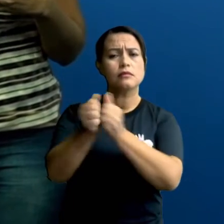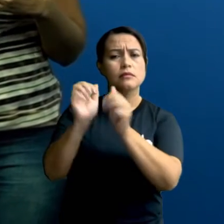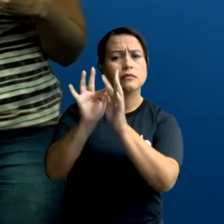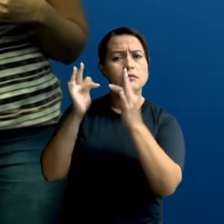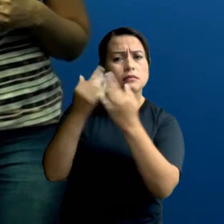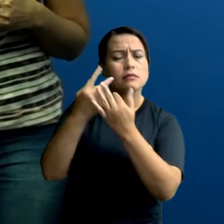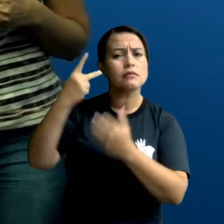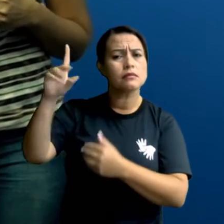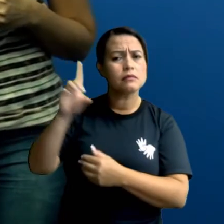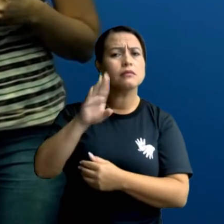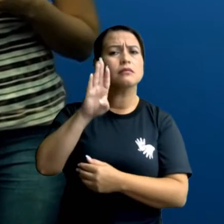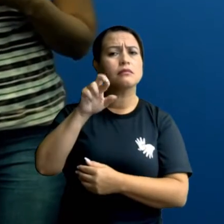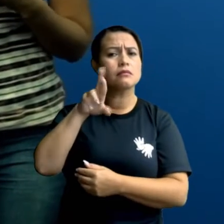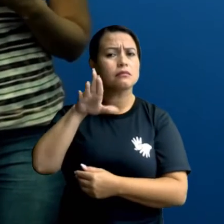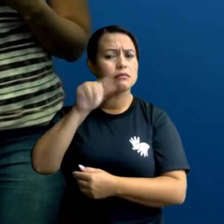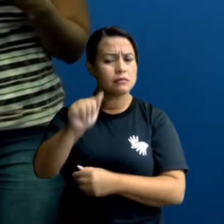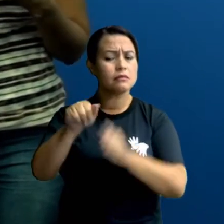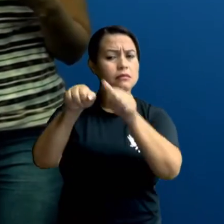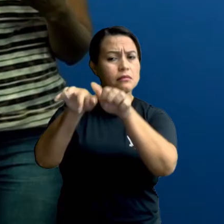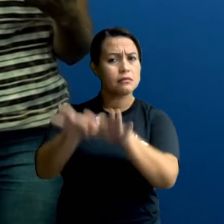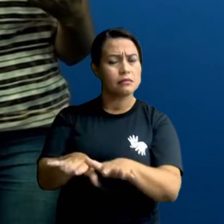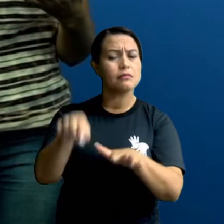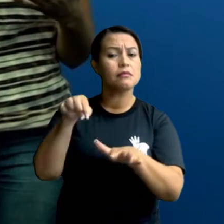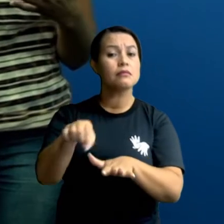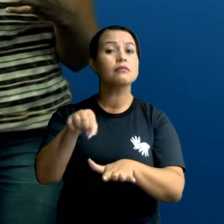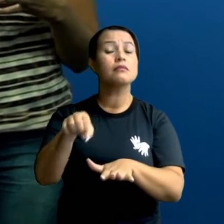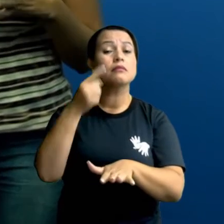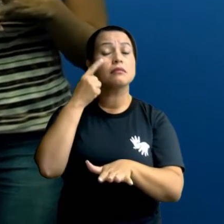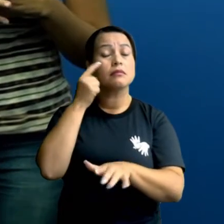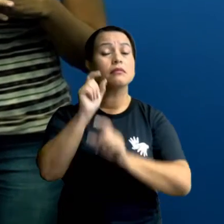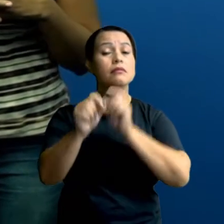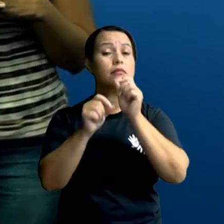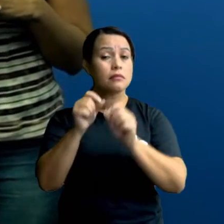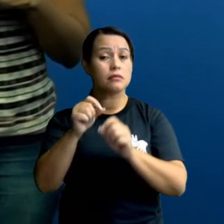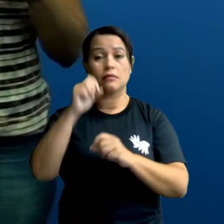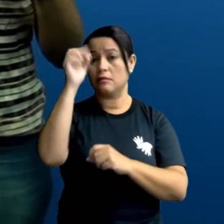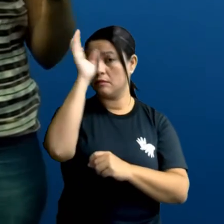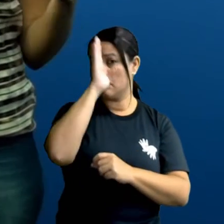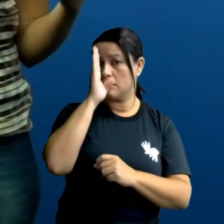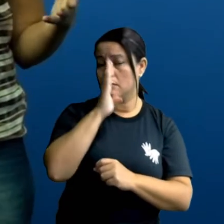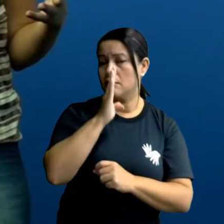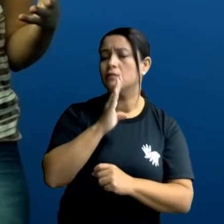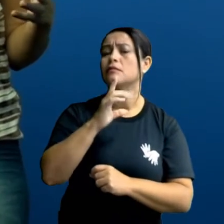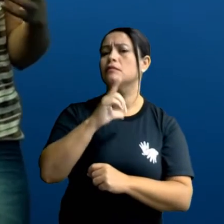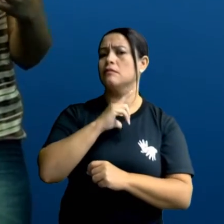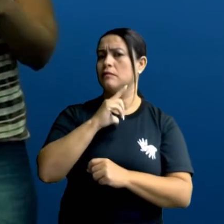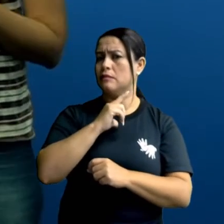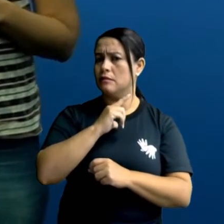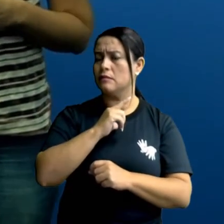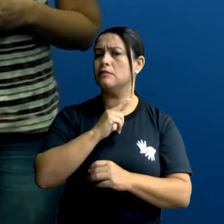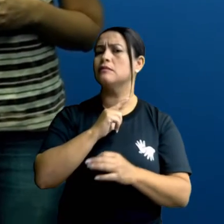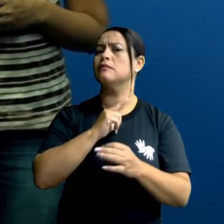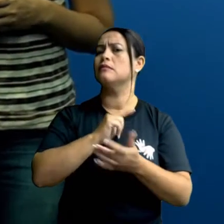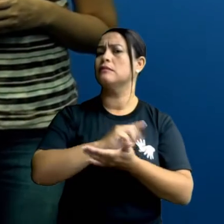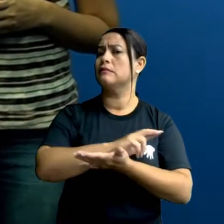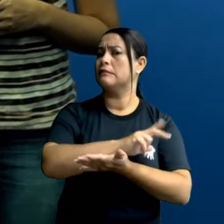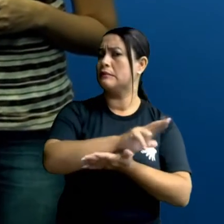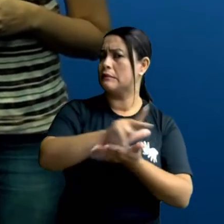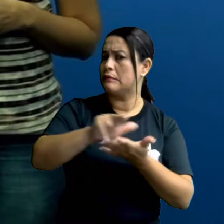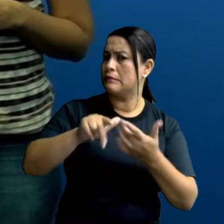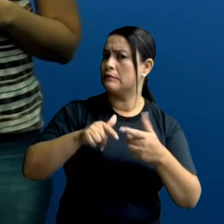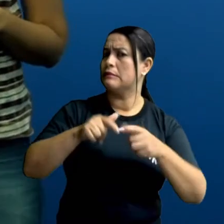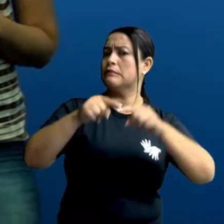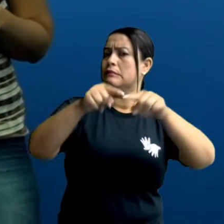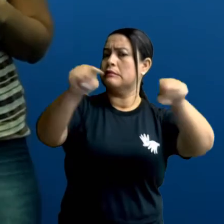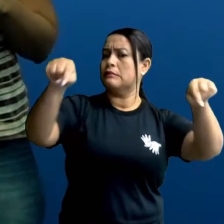se estabelecer aqui, né, visto que o Brasil era uma capitania e tinha bastante terras para